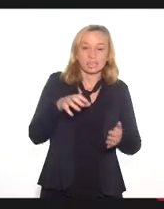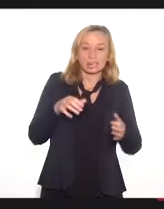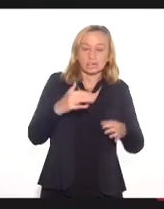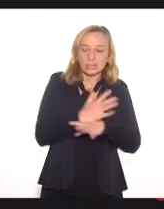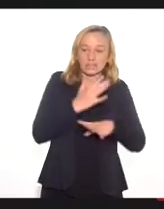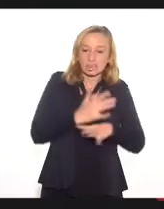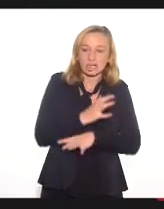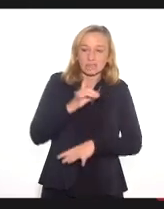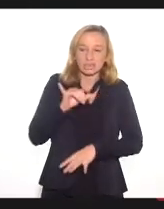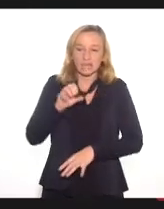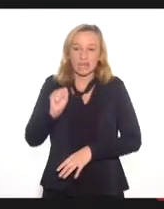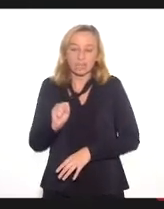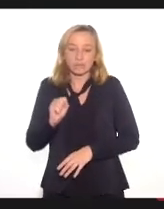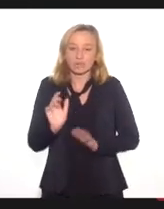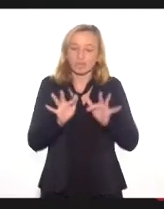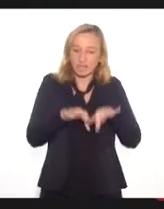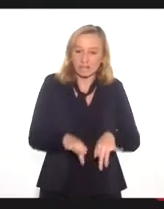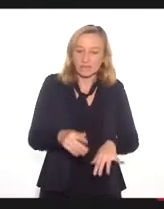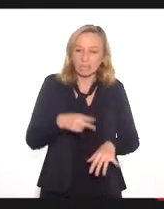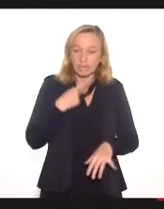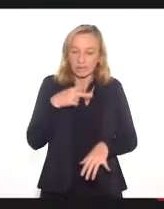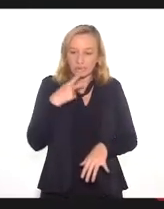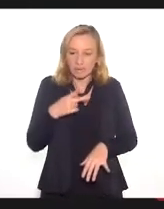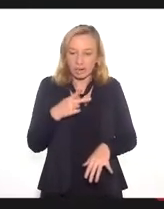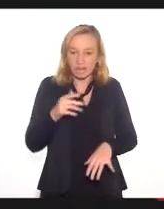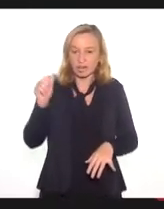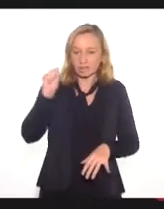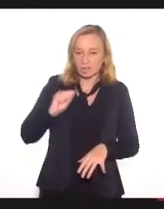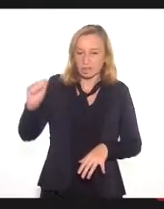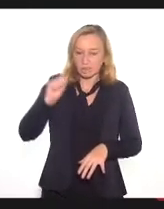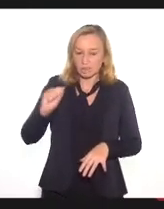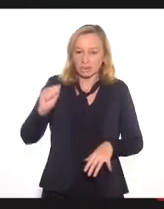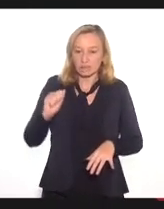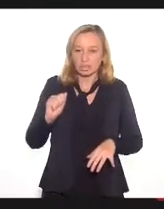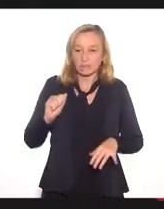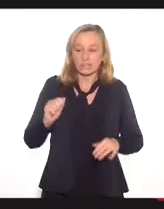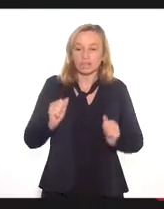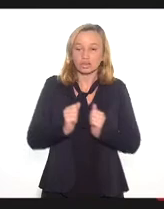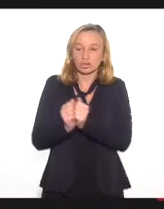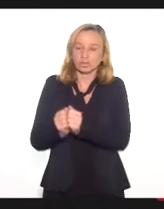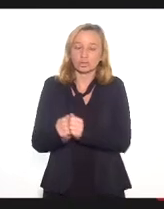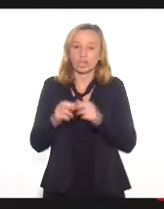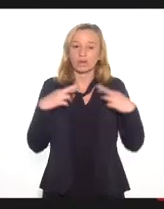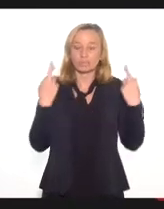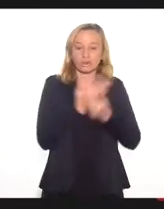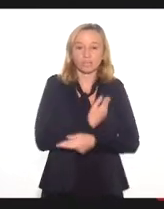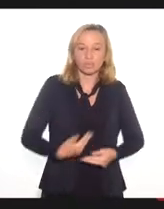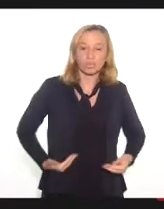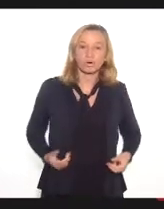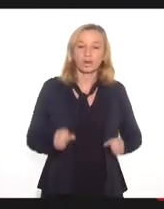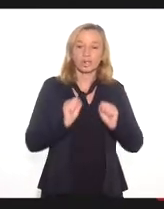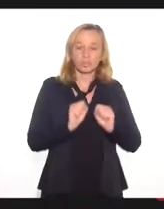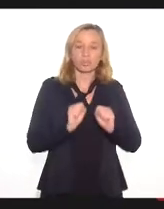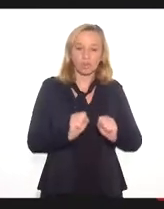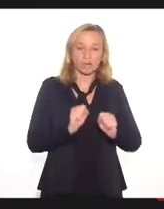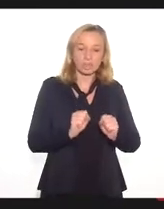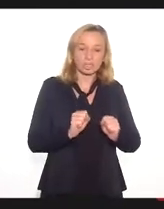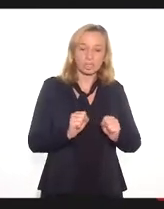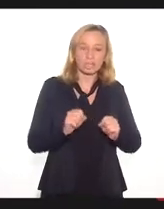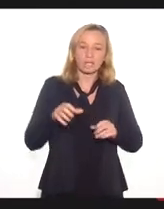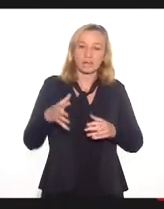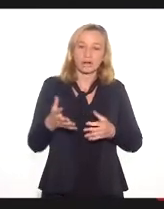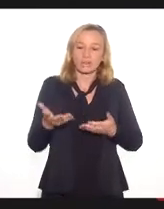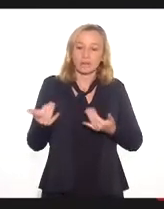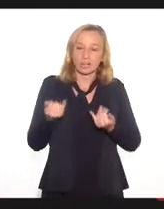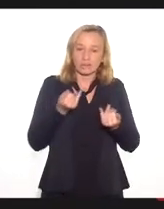minhas palavras, a minha assessoria está presente na audiência pública para que a gente possa tirar orientações importantes